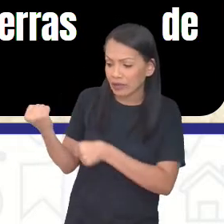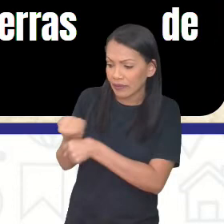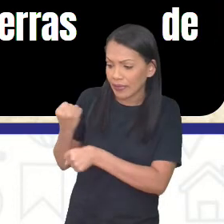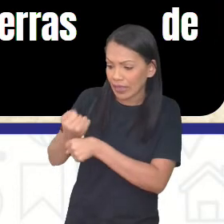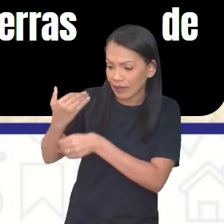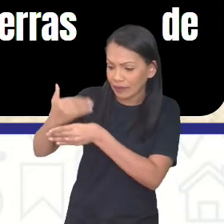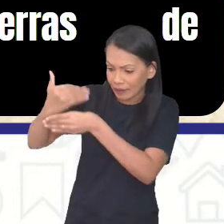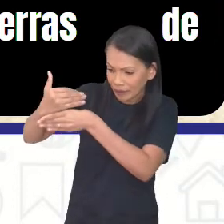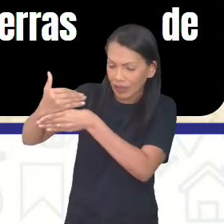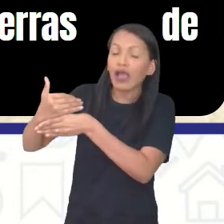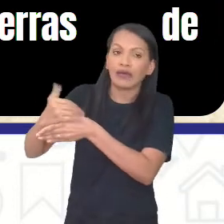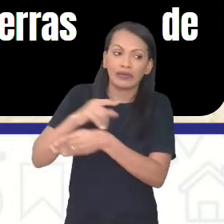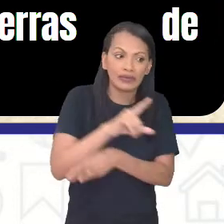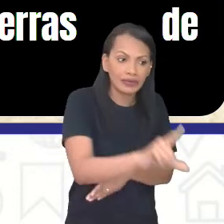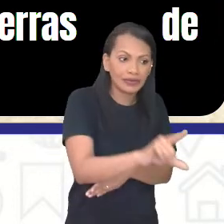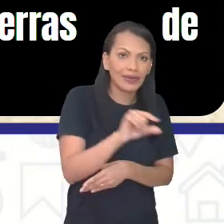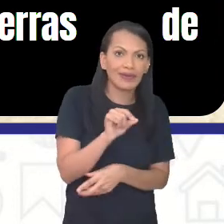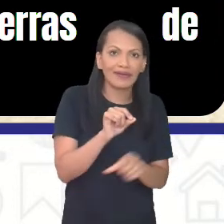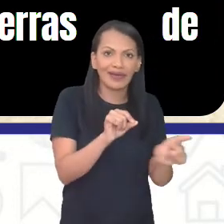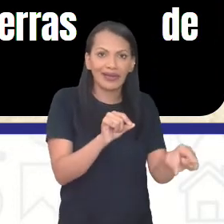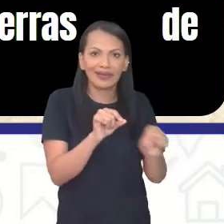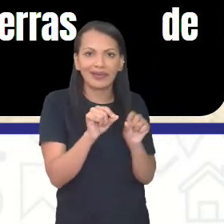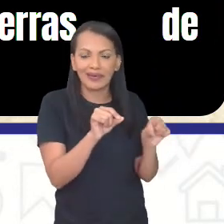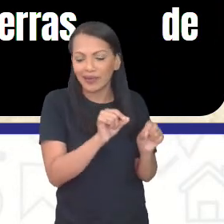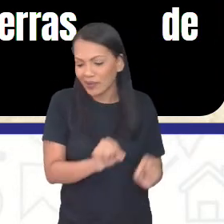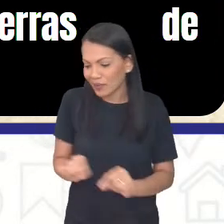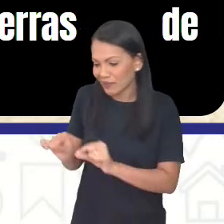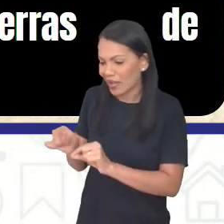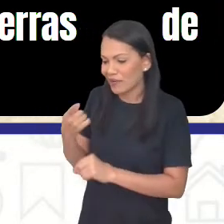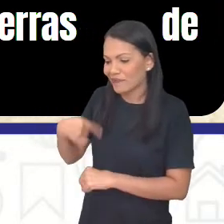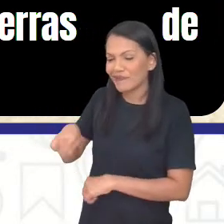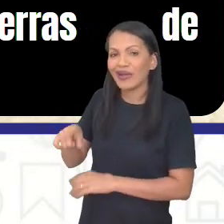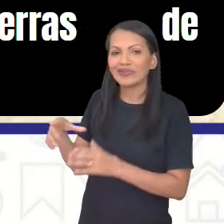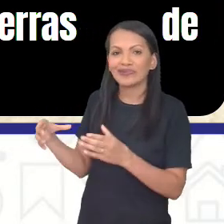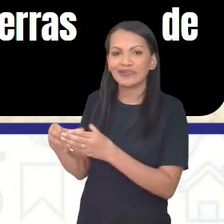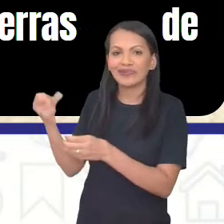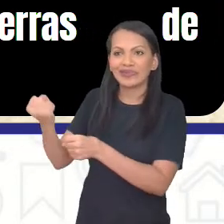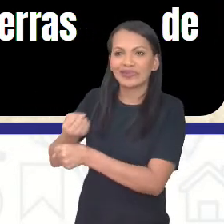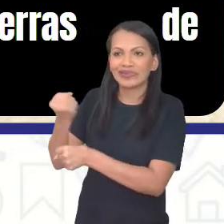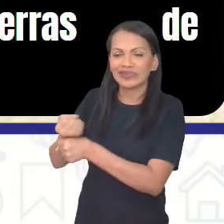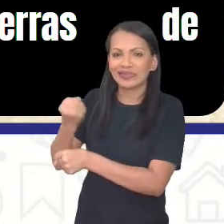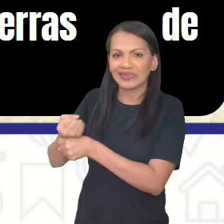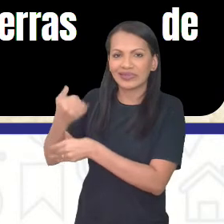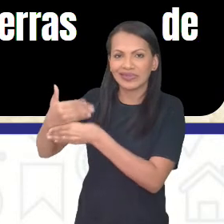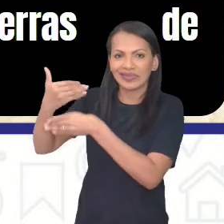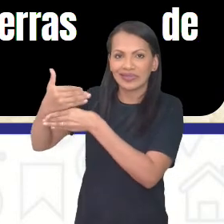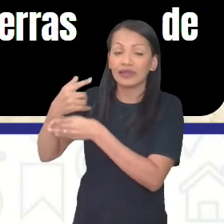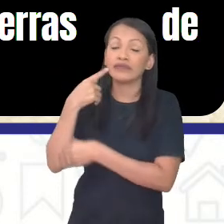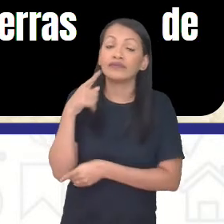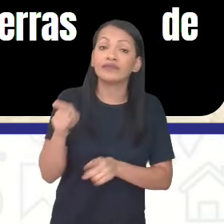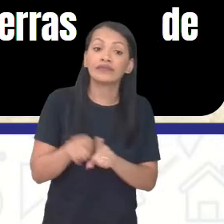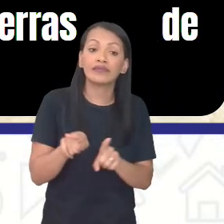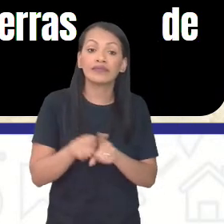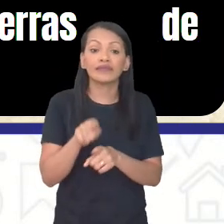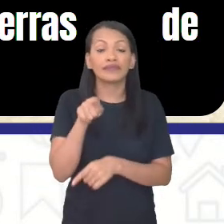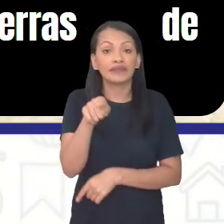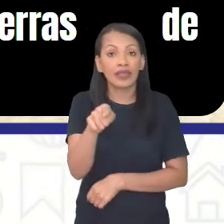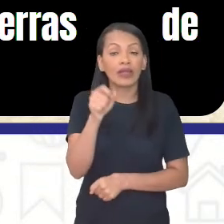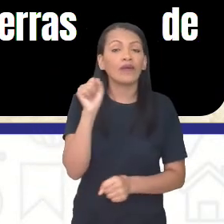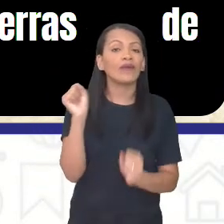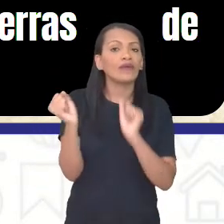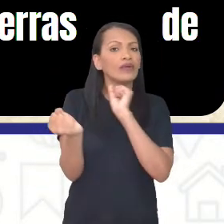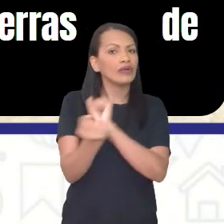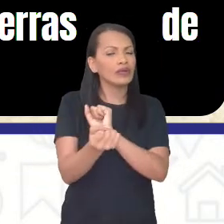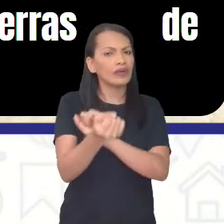eram periodicamente convocados a trabalhar em obras públicas, né, era a chamada corvéia. E os escravos, que eram